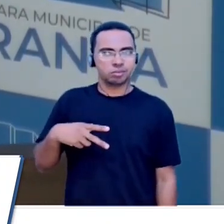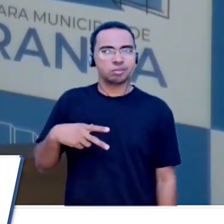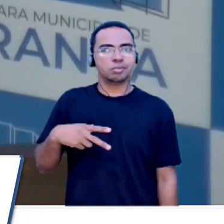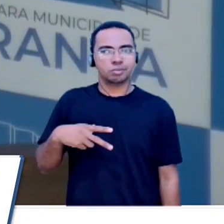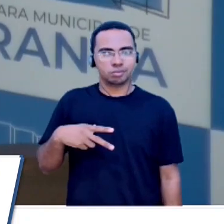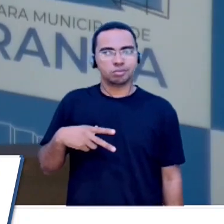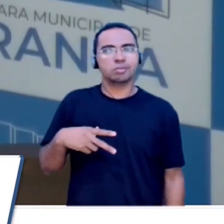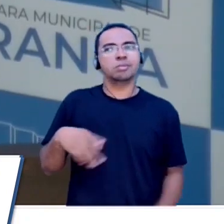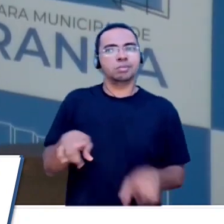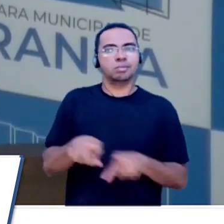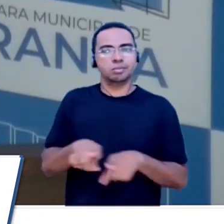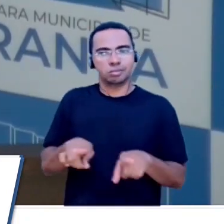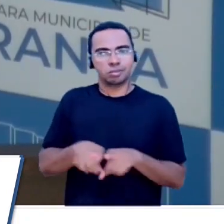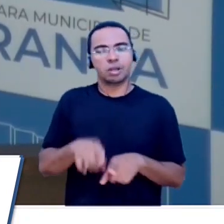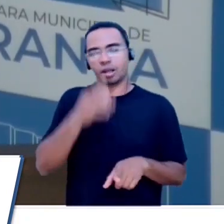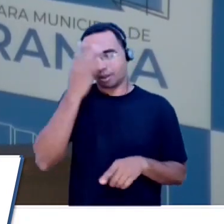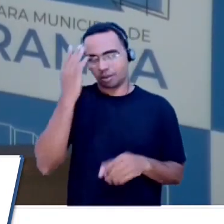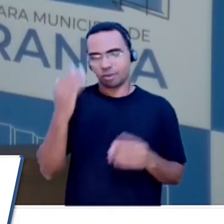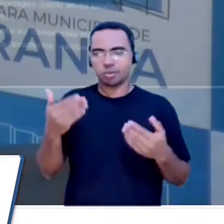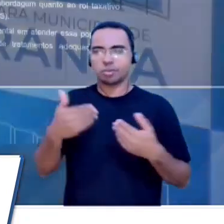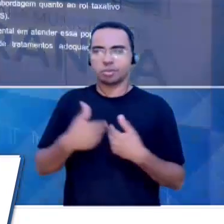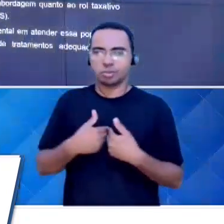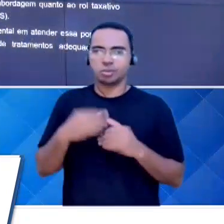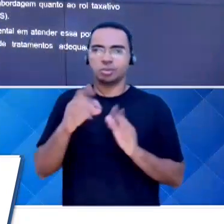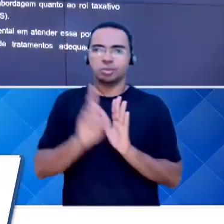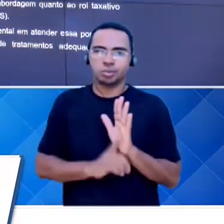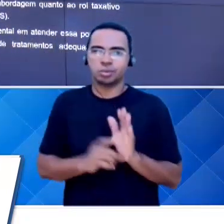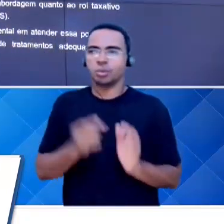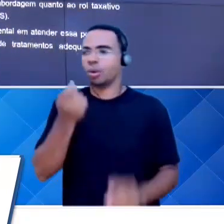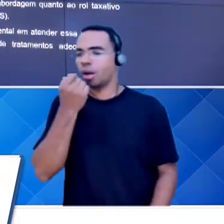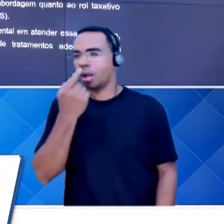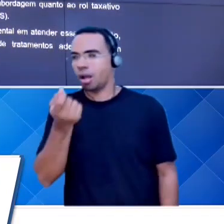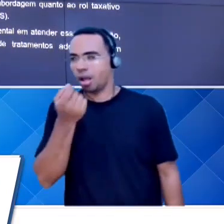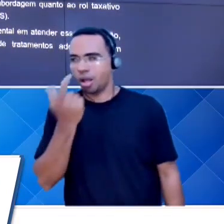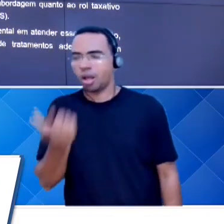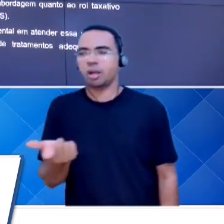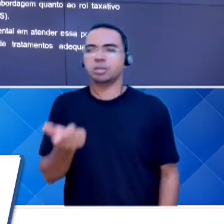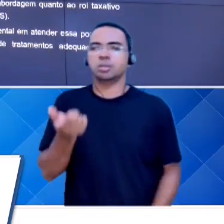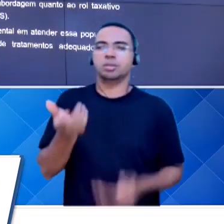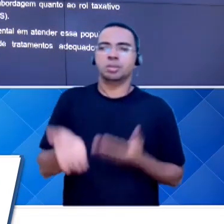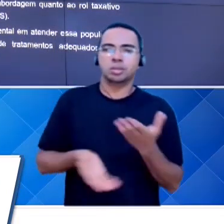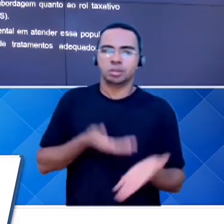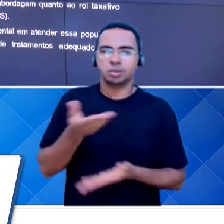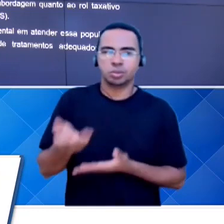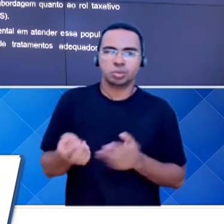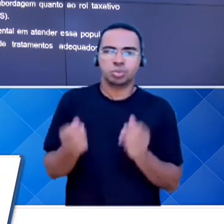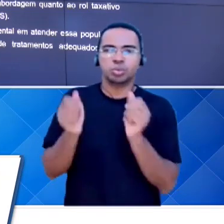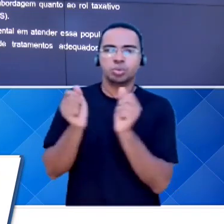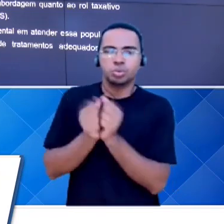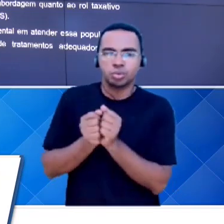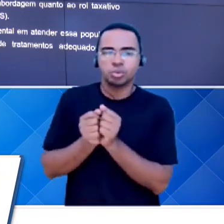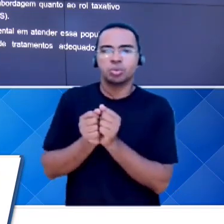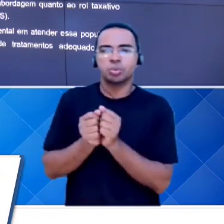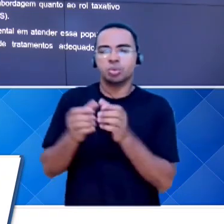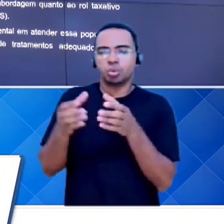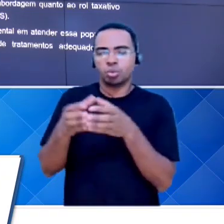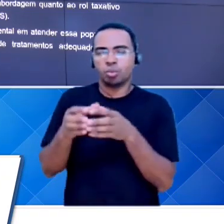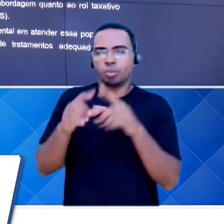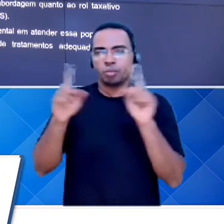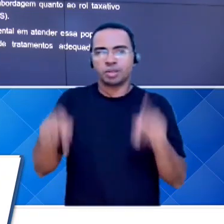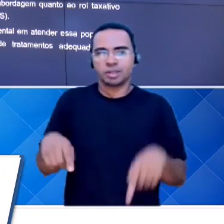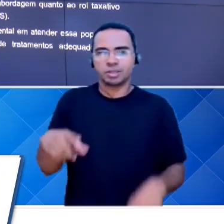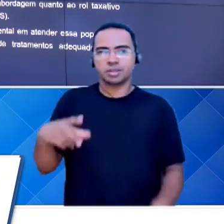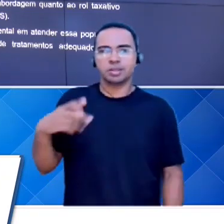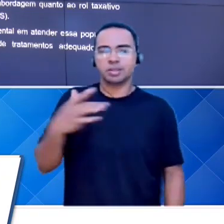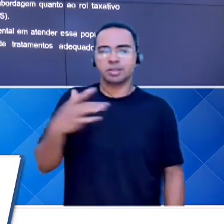Também é direito das pessoas com autismo o fornecimento de medicamentos, os tratamentos e terapias junto aos planos de saúde. Então, se a